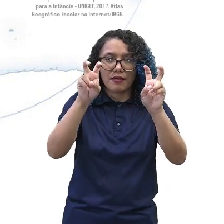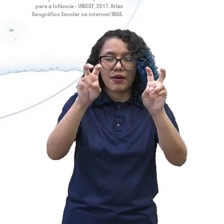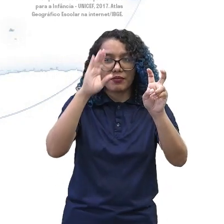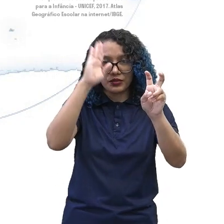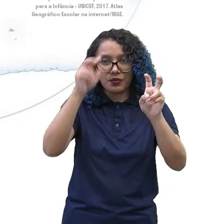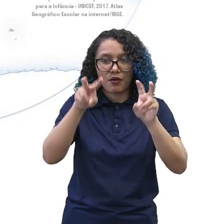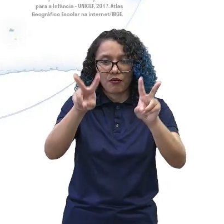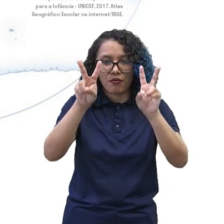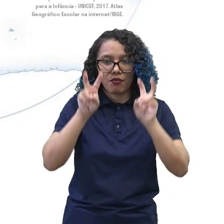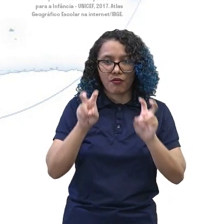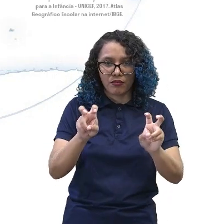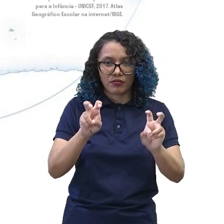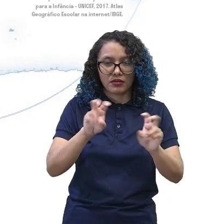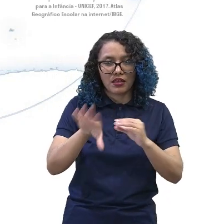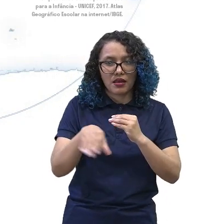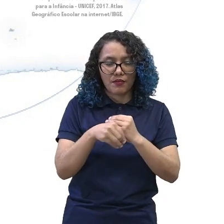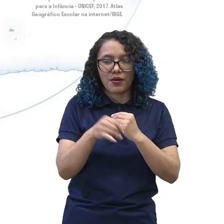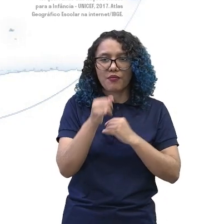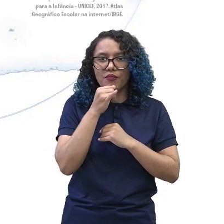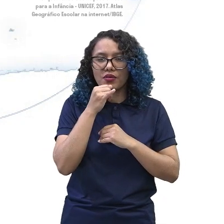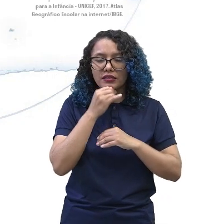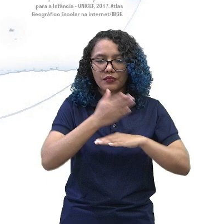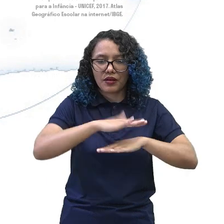exemplo, relevo do Brasil, :